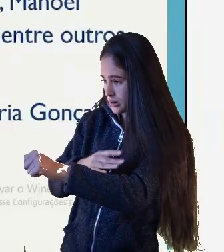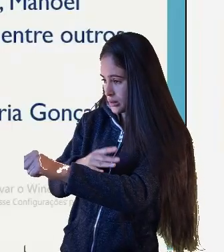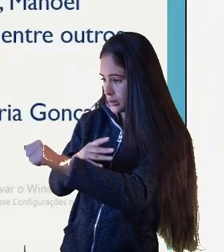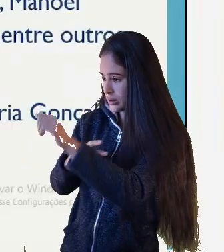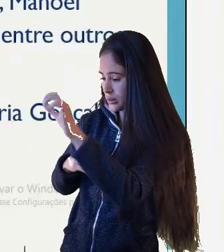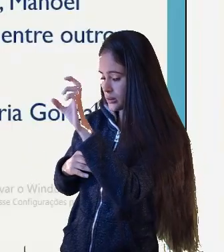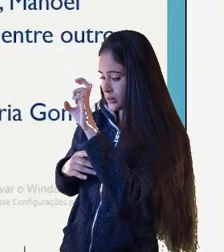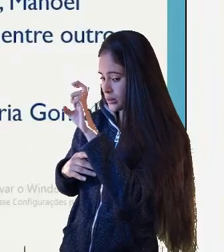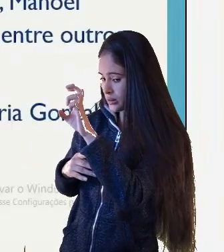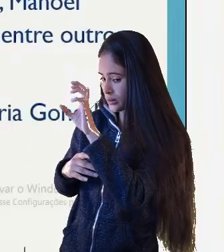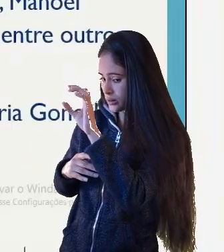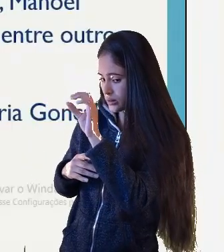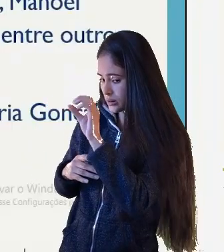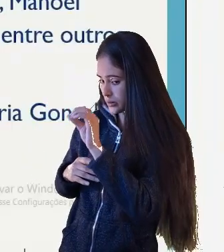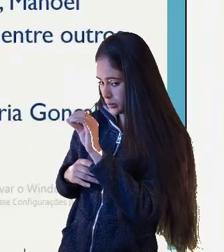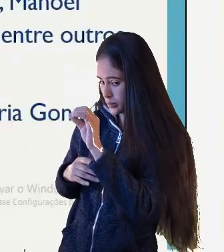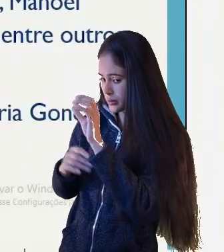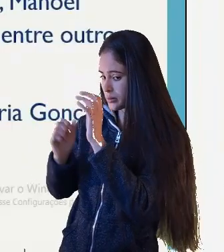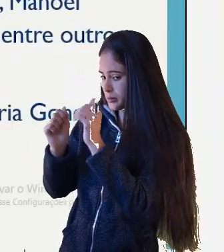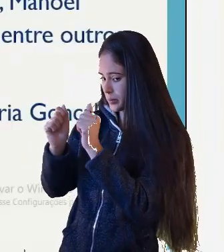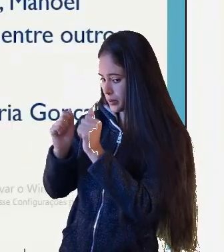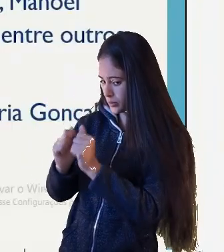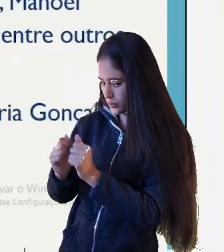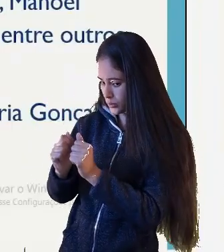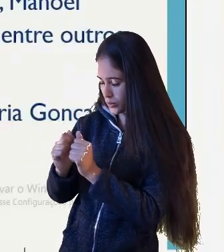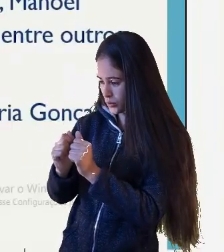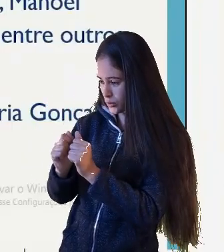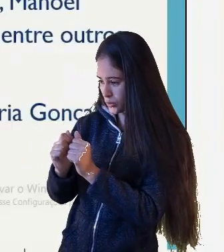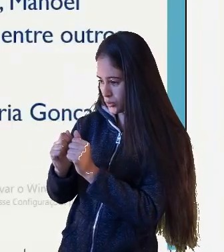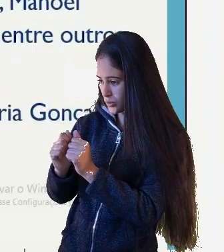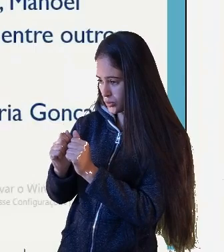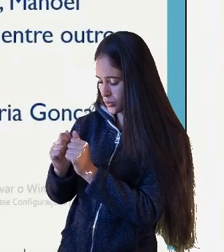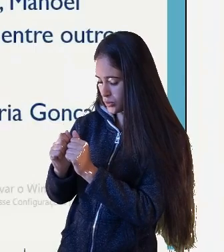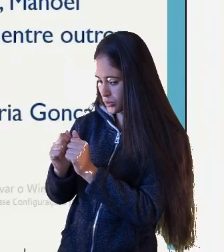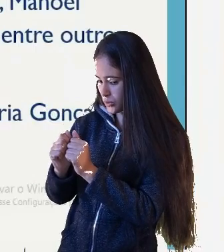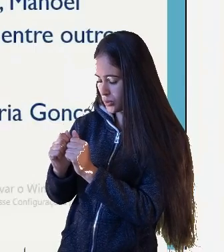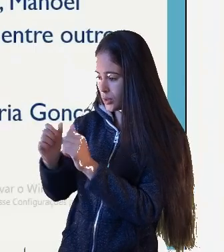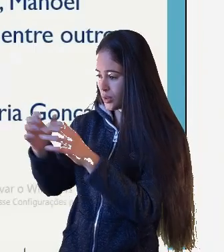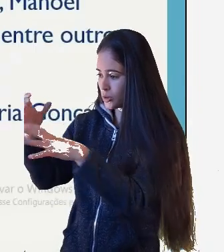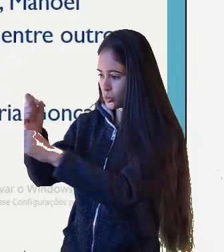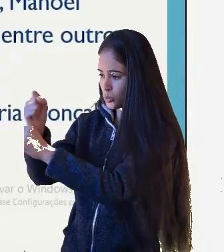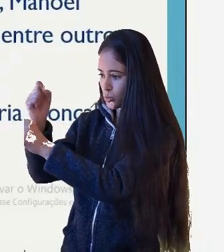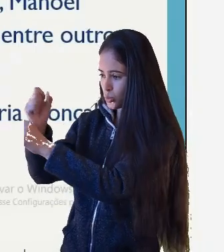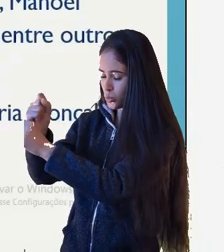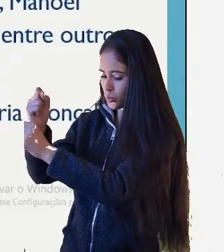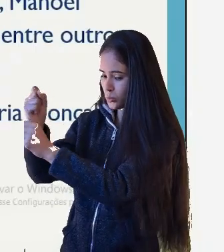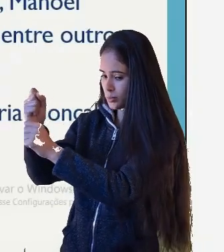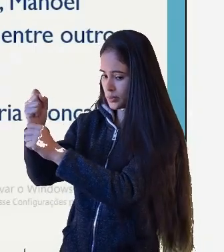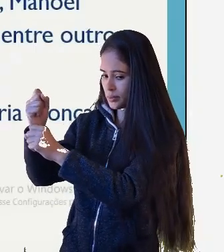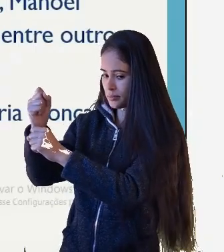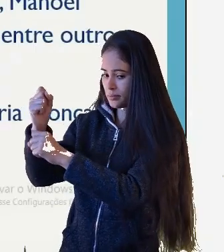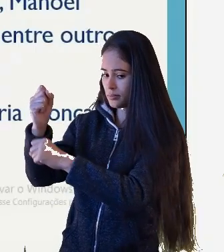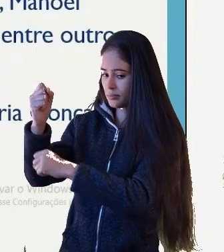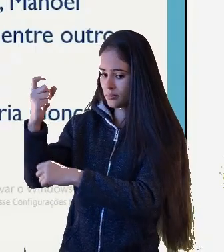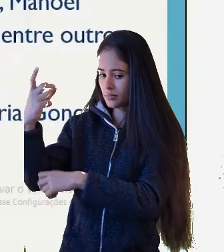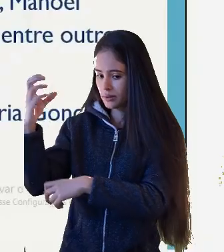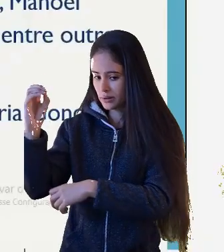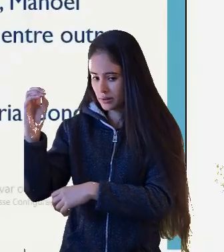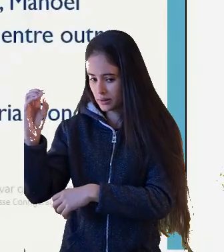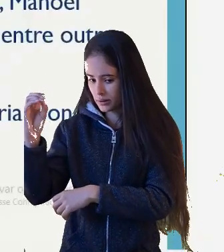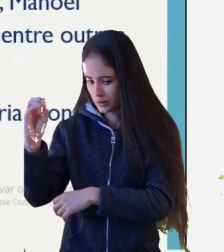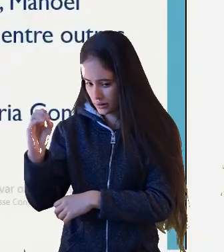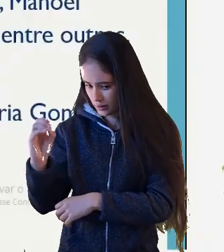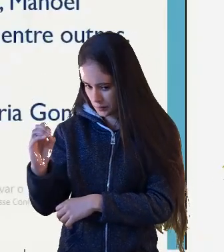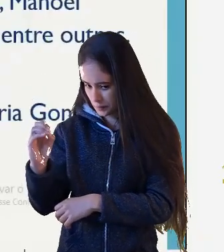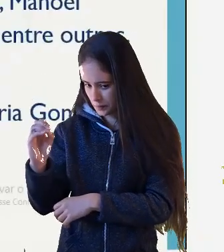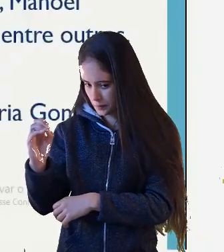Luiz Gama, né? Eu volto nele. Manuel Quirino, que a gente falou. O Luiz Gama é um poeta, né? Que seria,